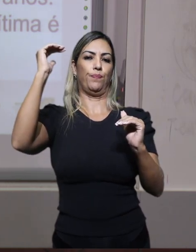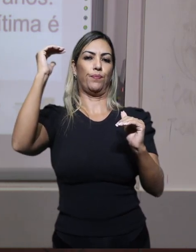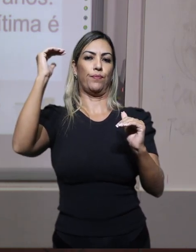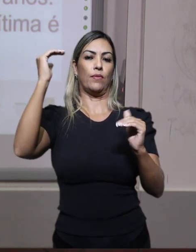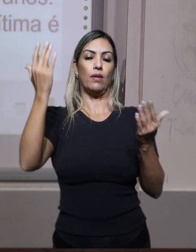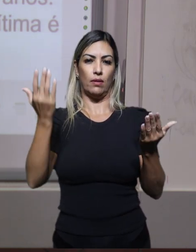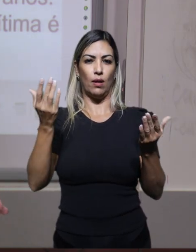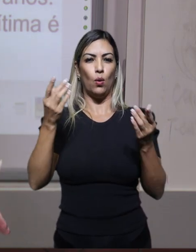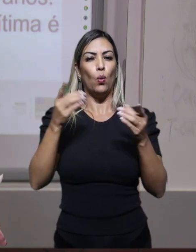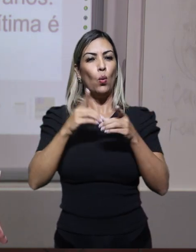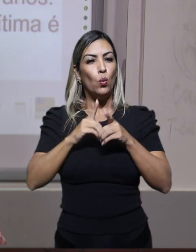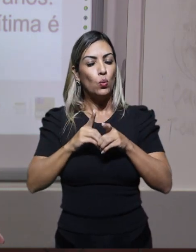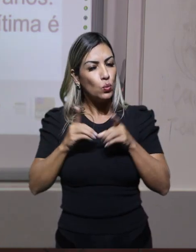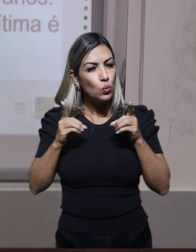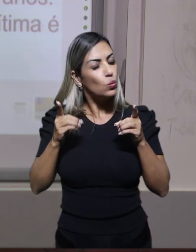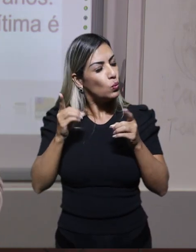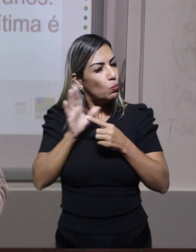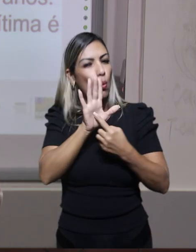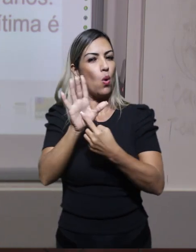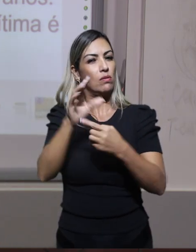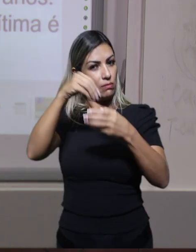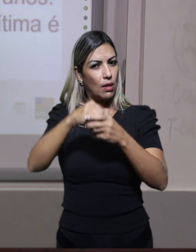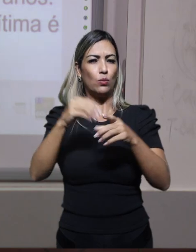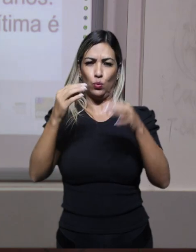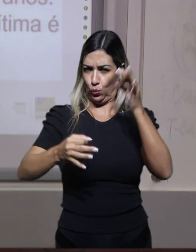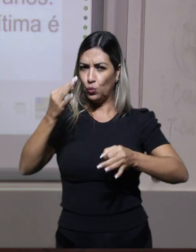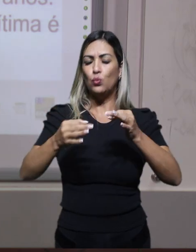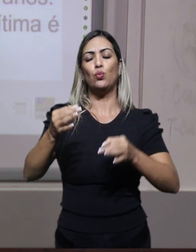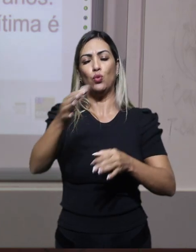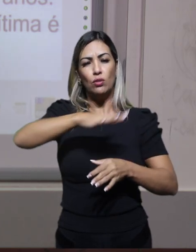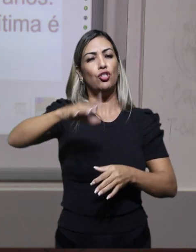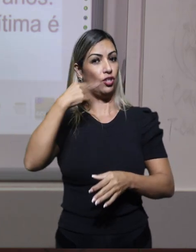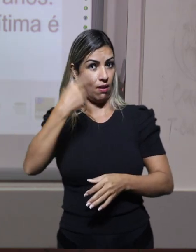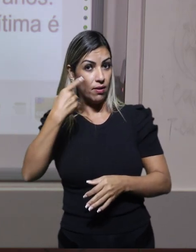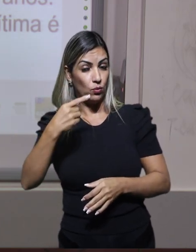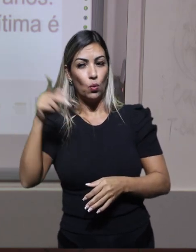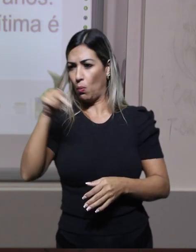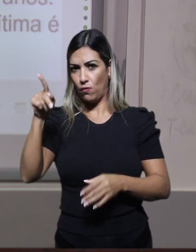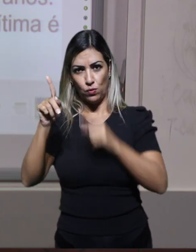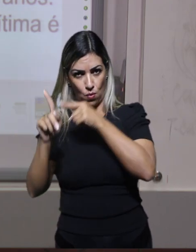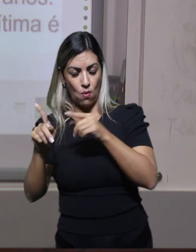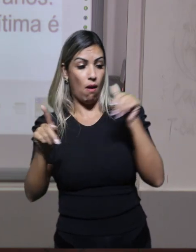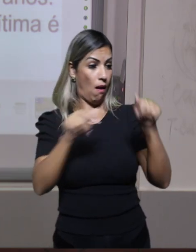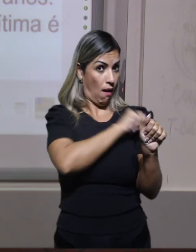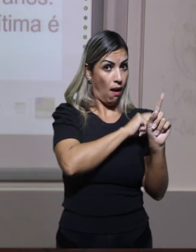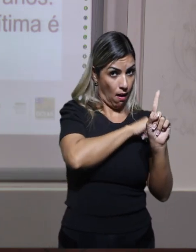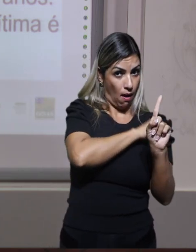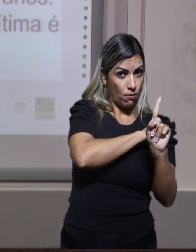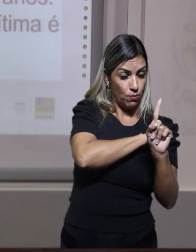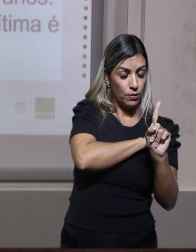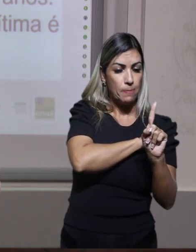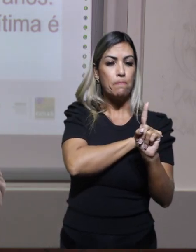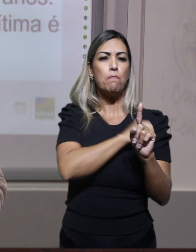Na doutrina e na jurisprudência, nós vemos os casos de professor e aluna que configurariam assédio e que